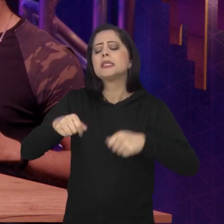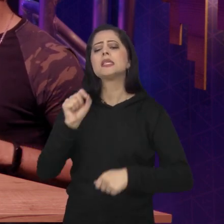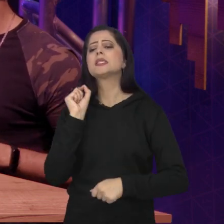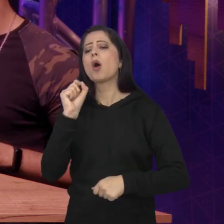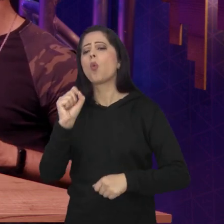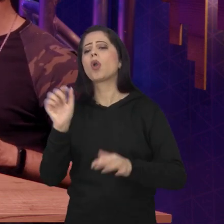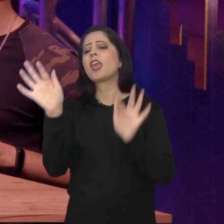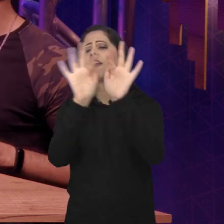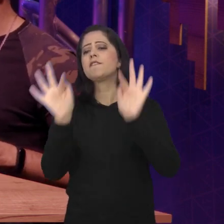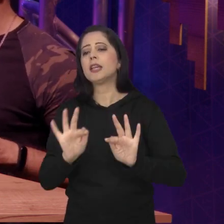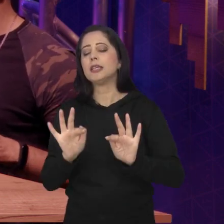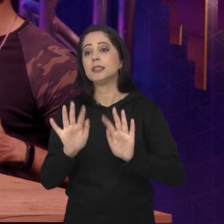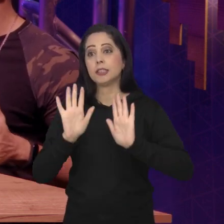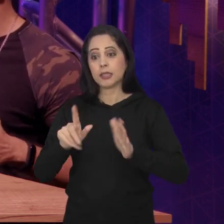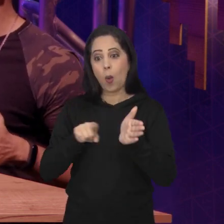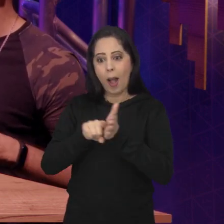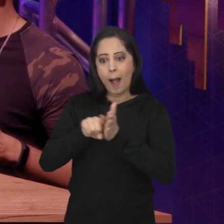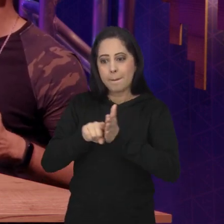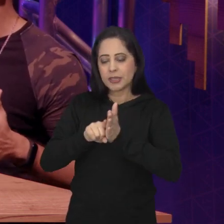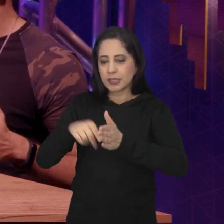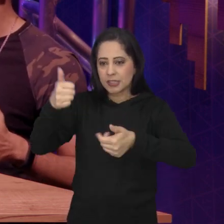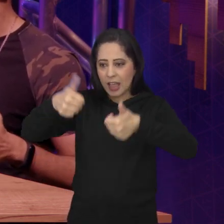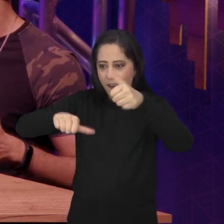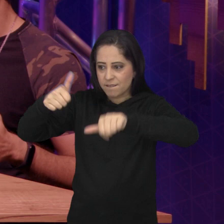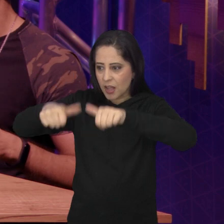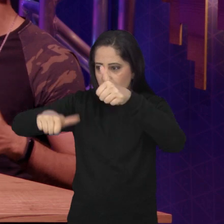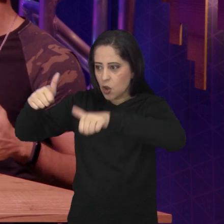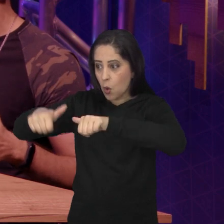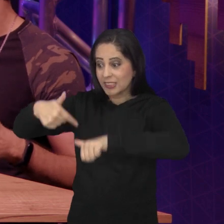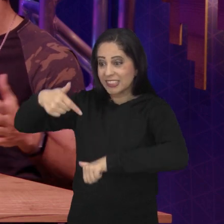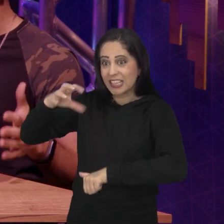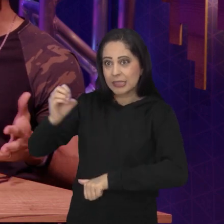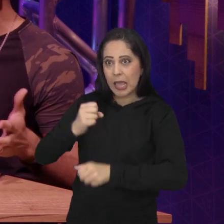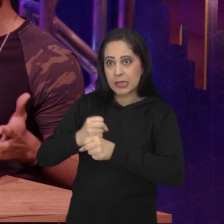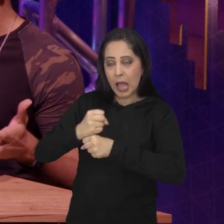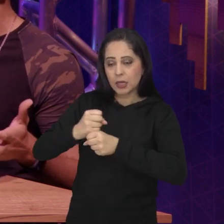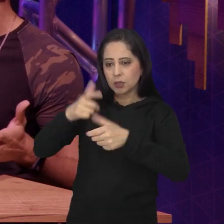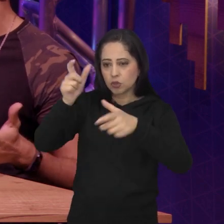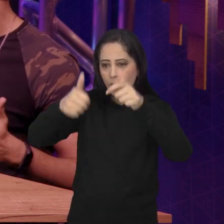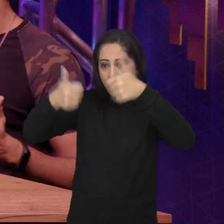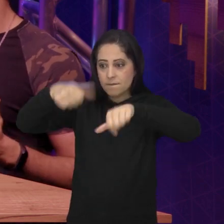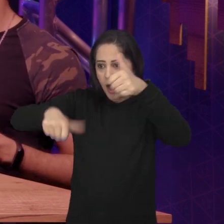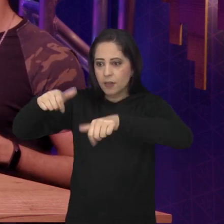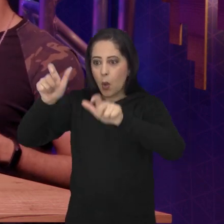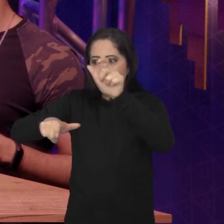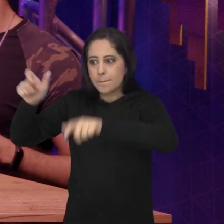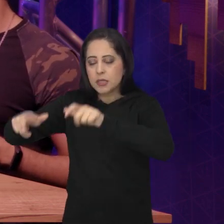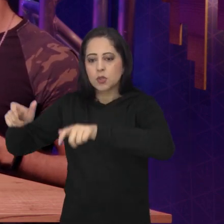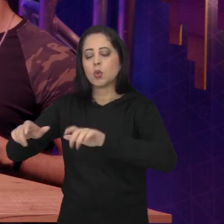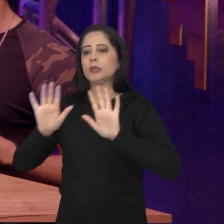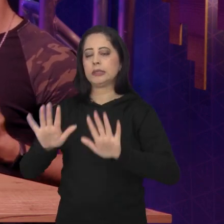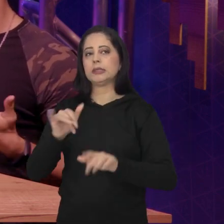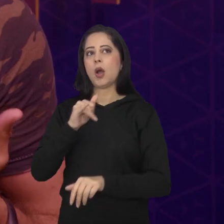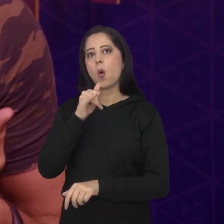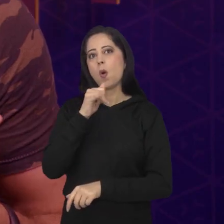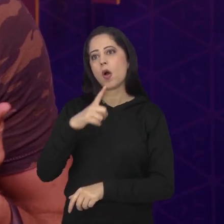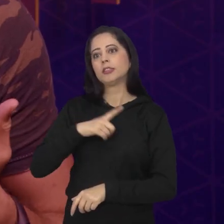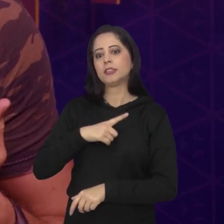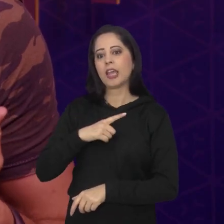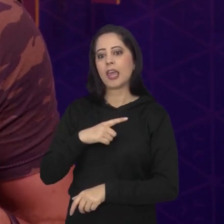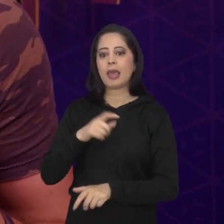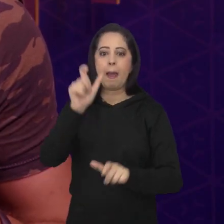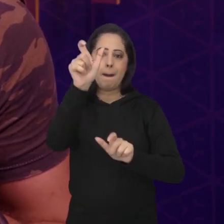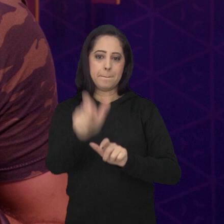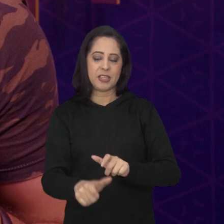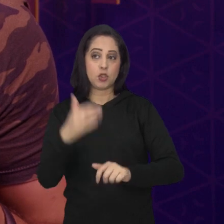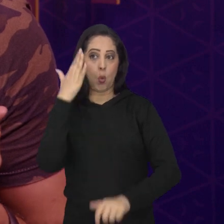eles analisaram a vida inteira de algumas pessoas, né? Literalmente, 70 anos, né? E tinha gente